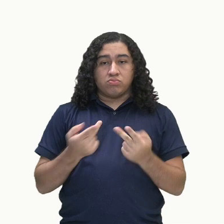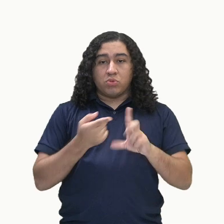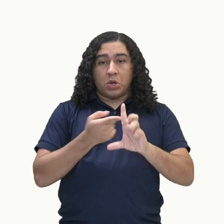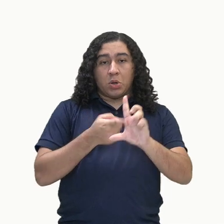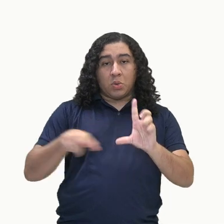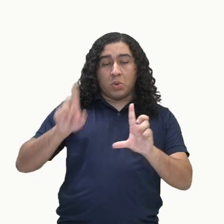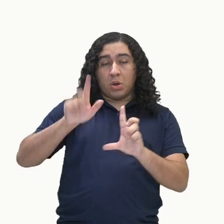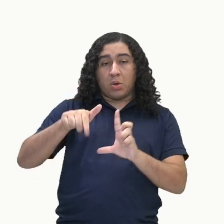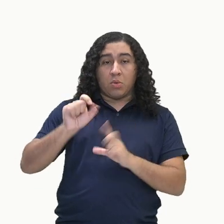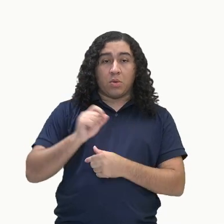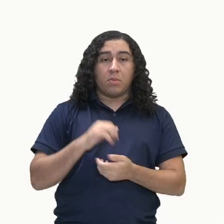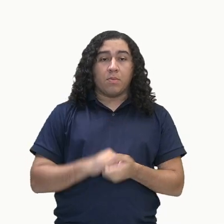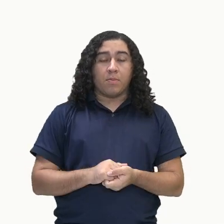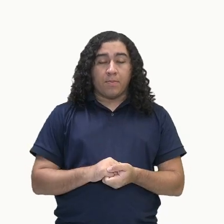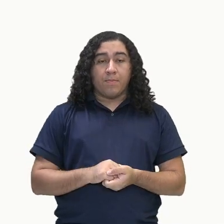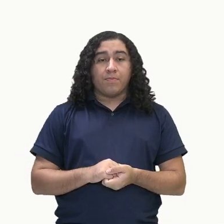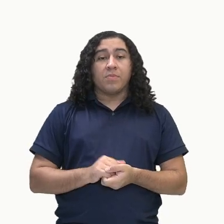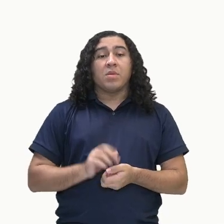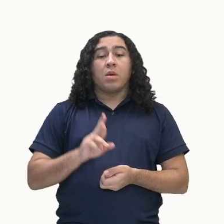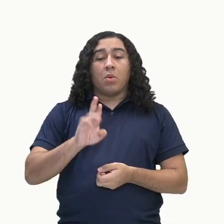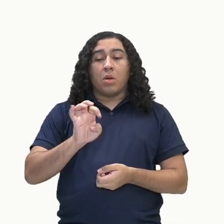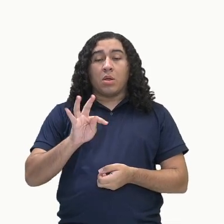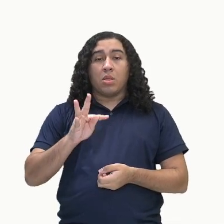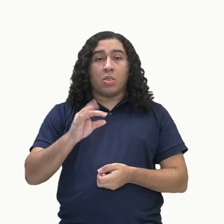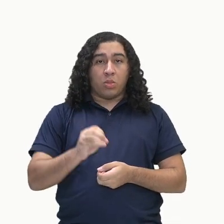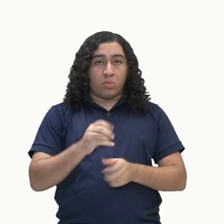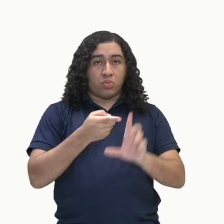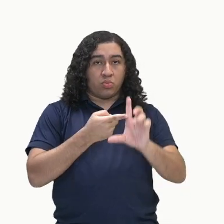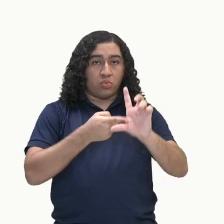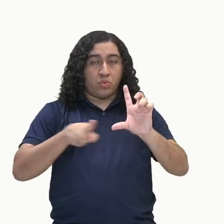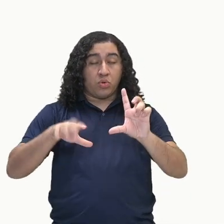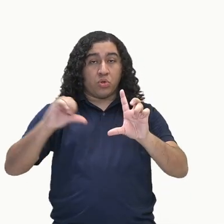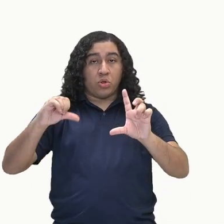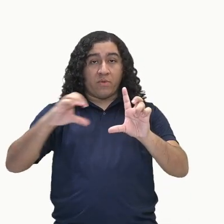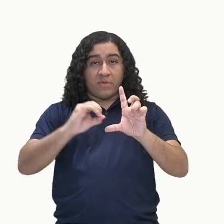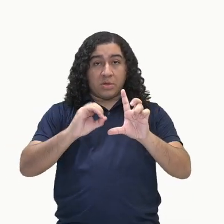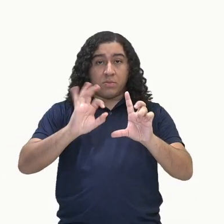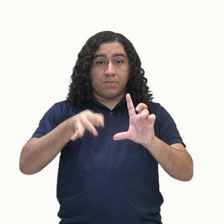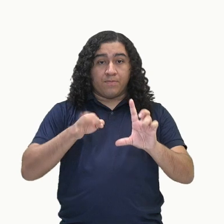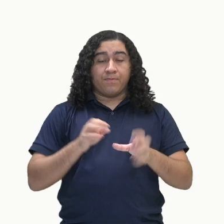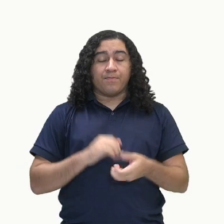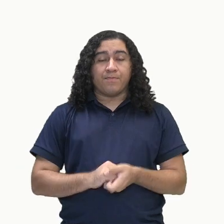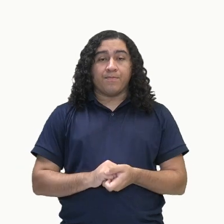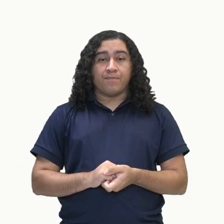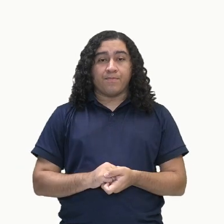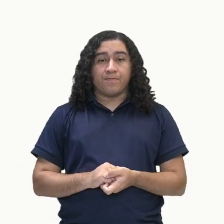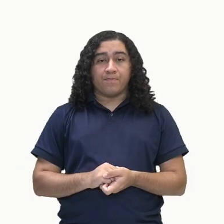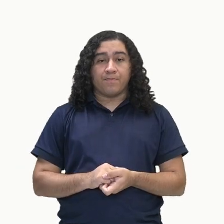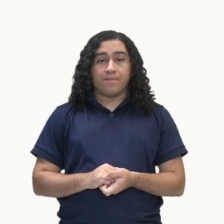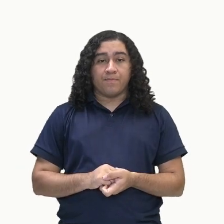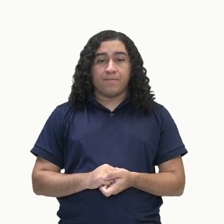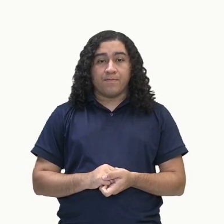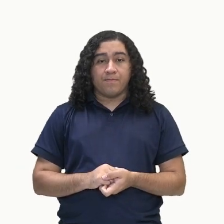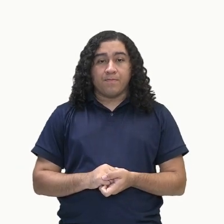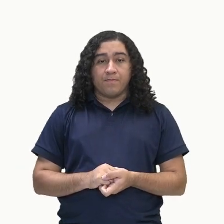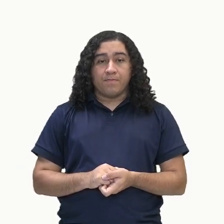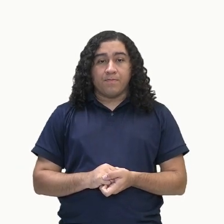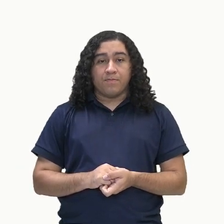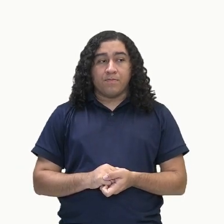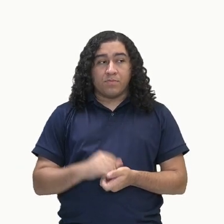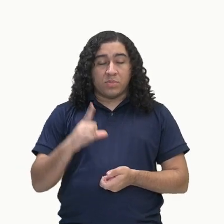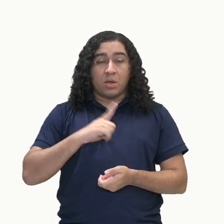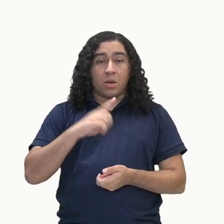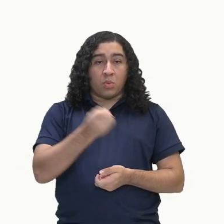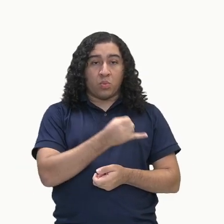nosso ângulozinho reto, o nosso ângulo de 90 graus. Então, ele possui exatamente todos os